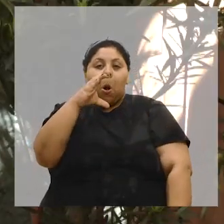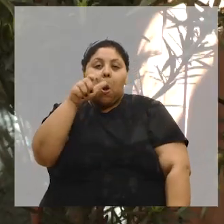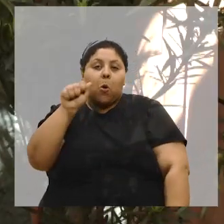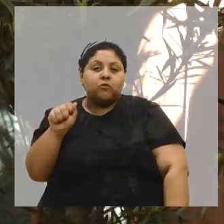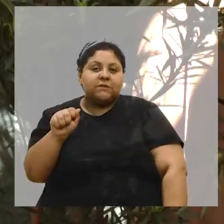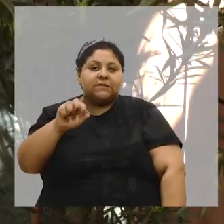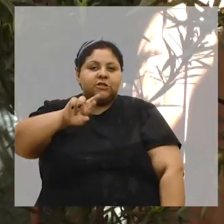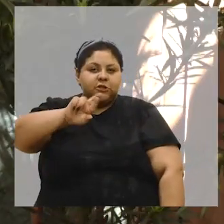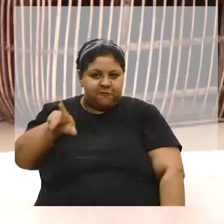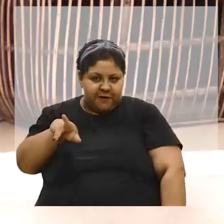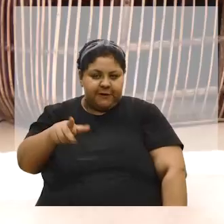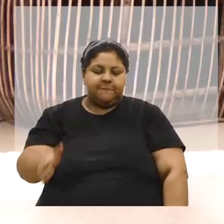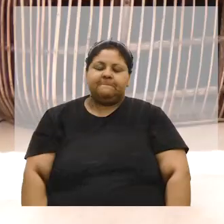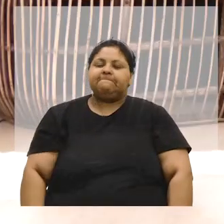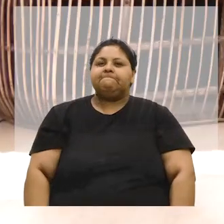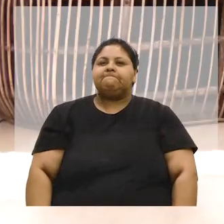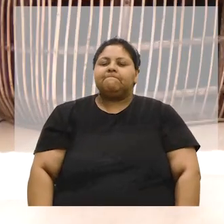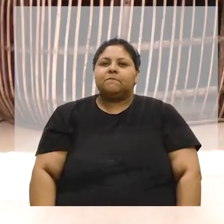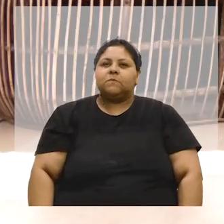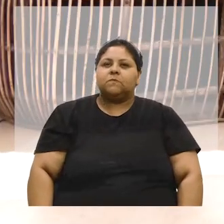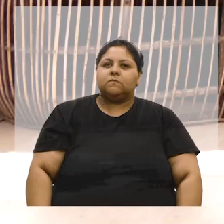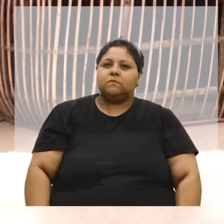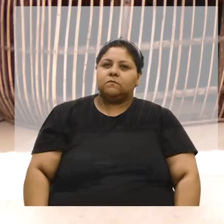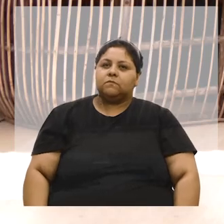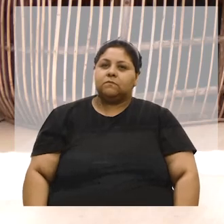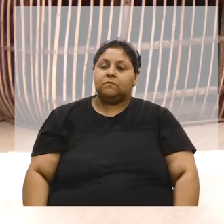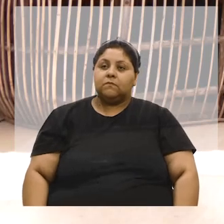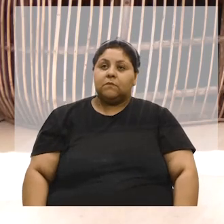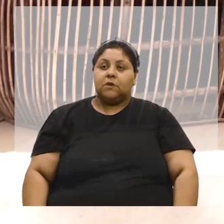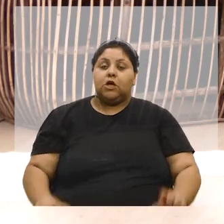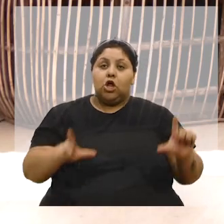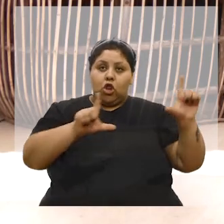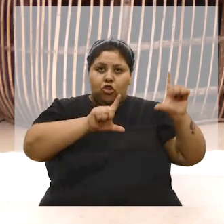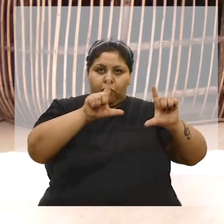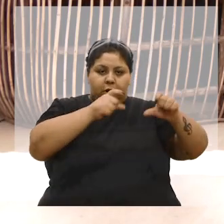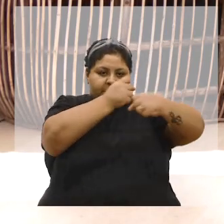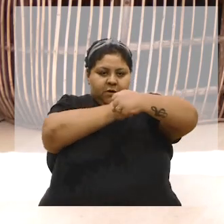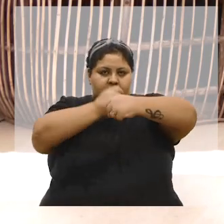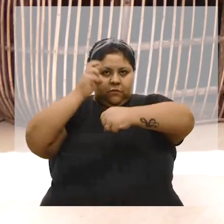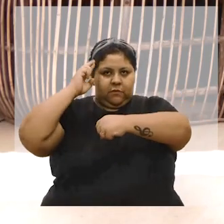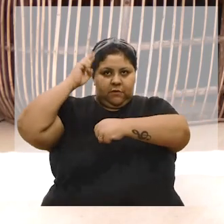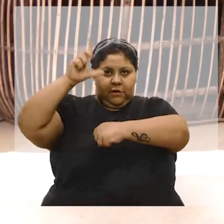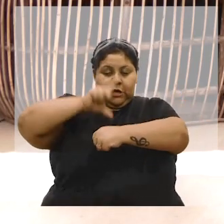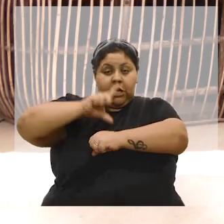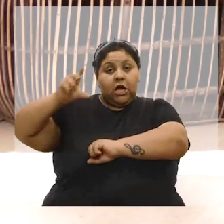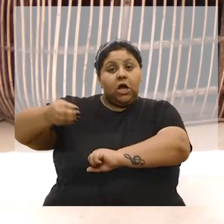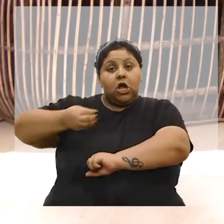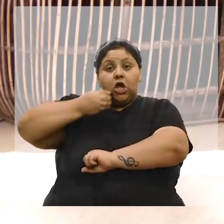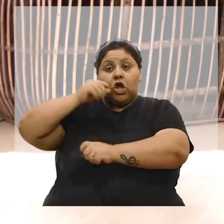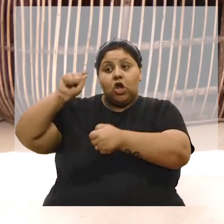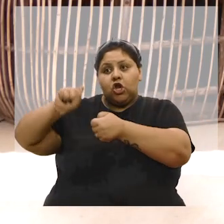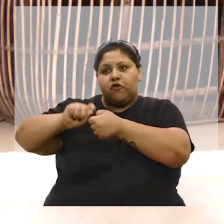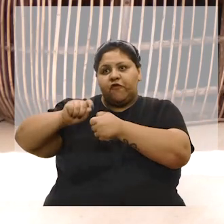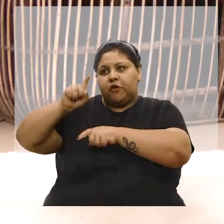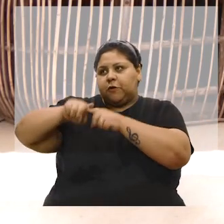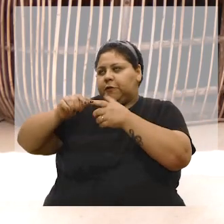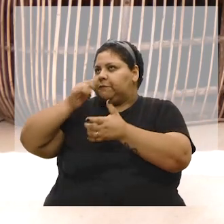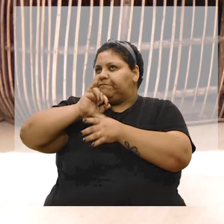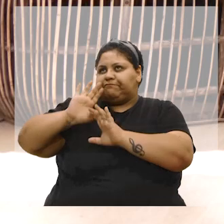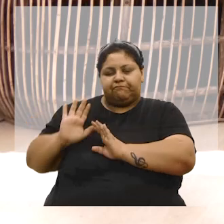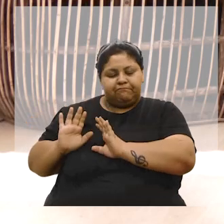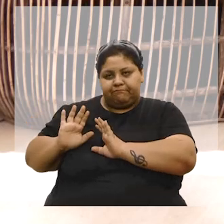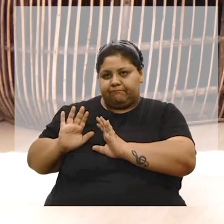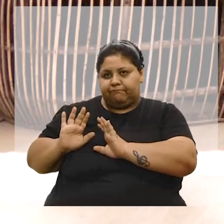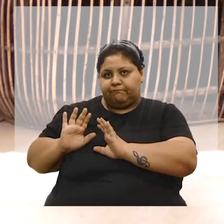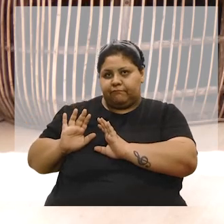diferente. Exatamente. Por exemplo, assim, no MasterChef mesmo, tivemos oportunidades de fazer coisas que, por